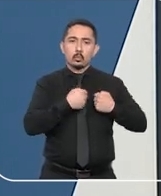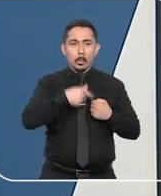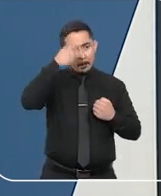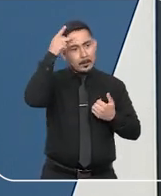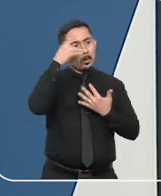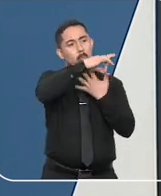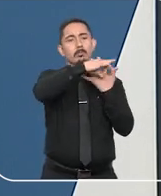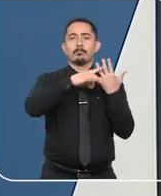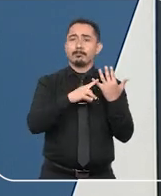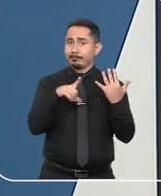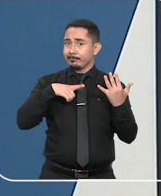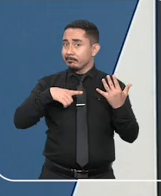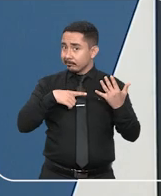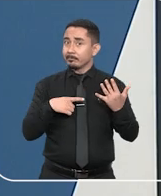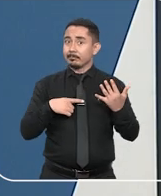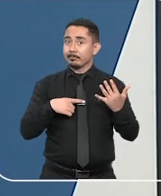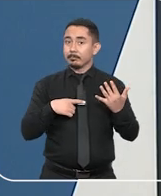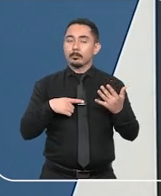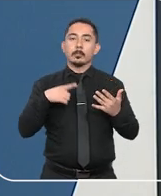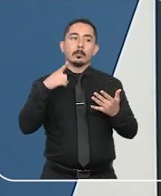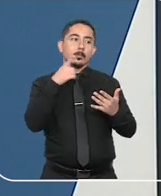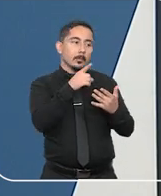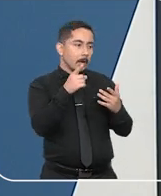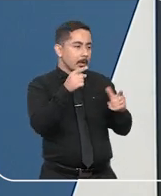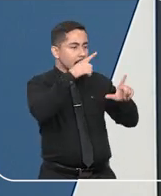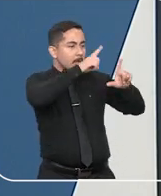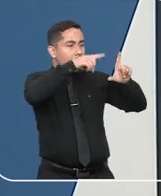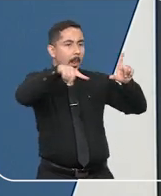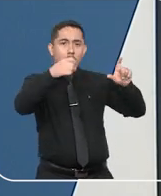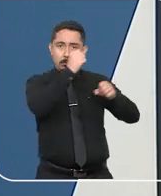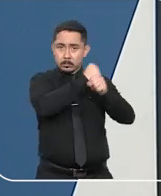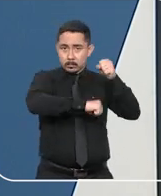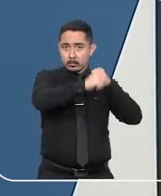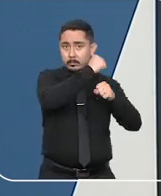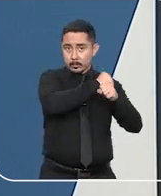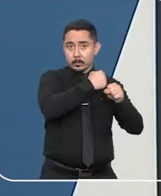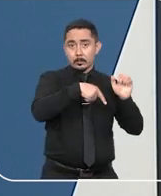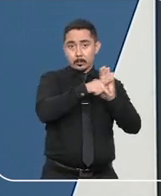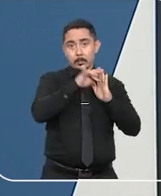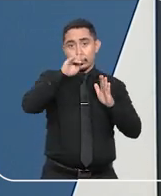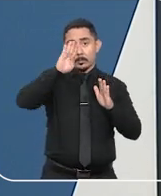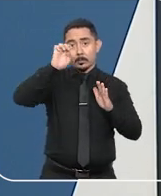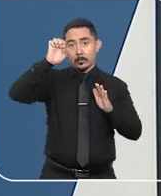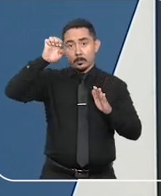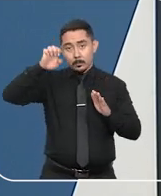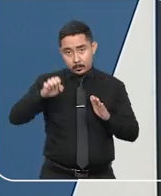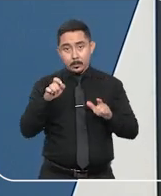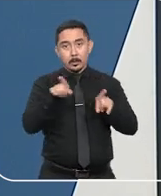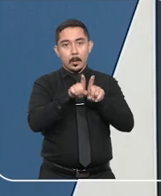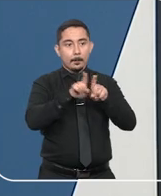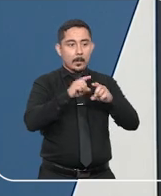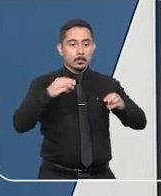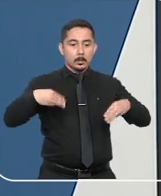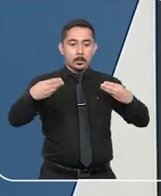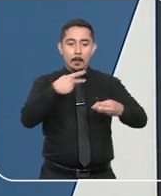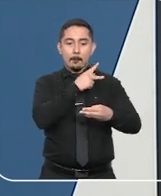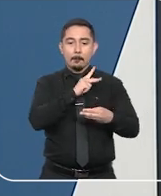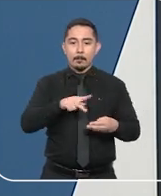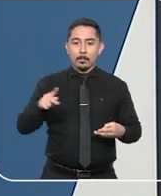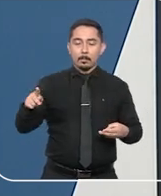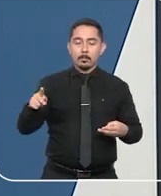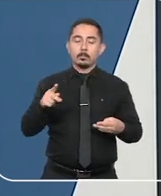das pessoas com deficiência. Levantamento divulgado no ano passado pelo IBGE e o Ministério dos Direitos